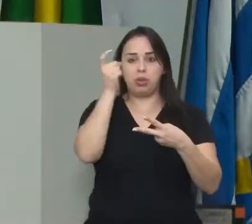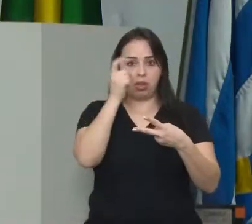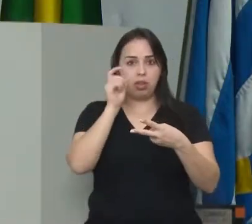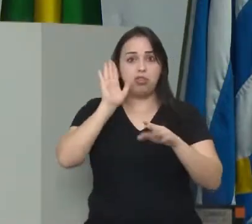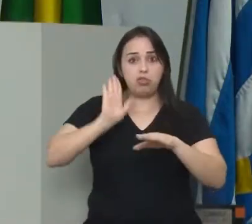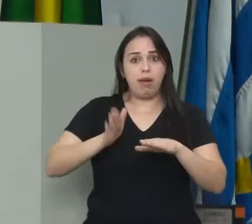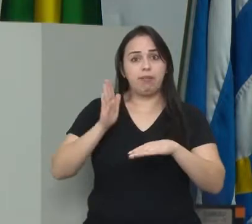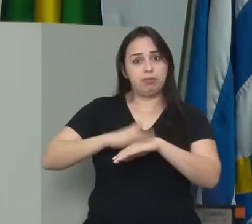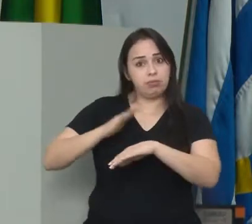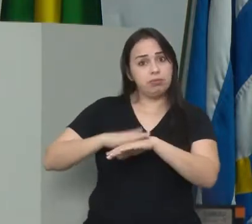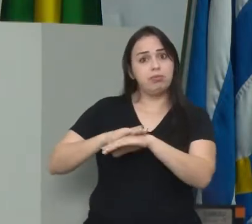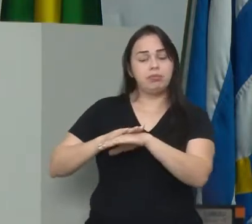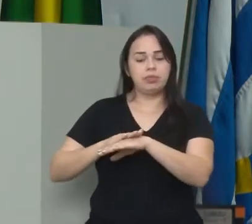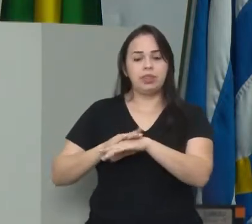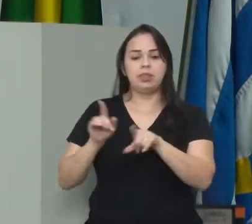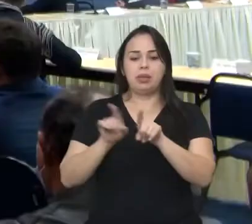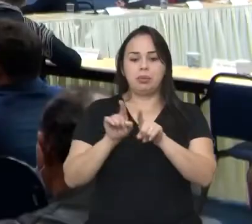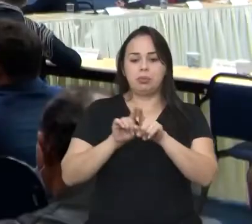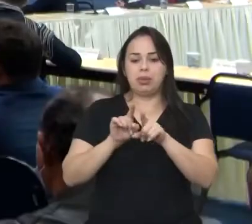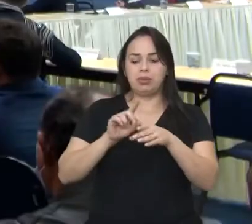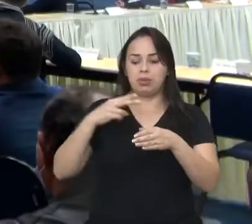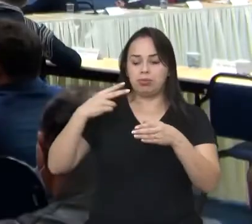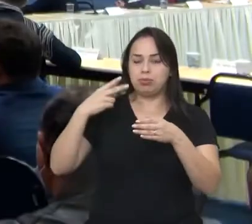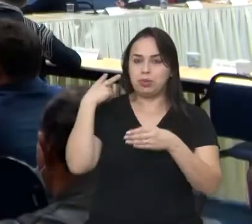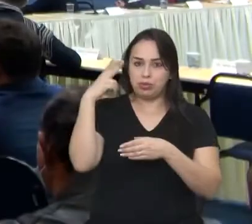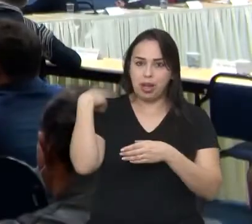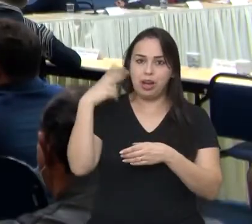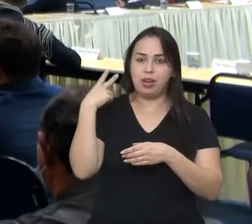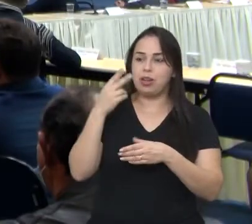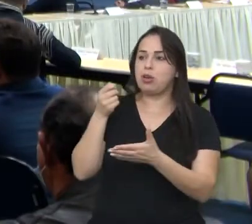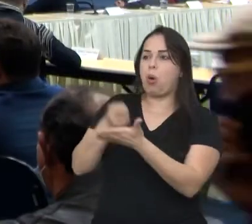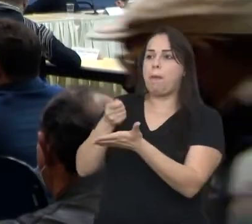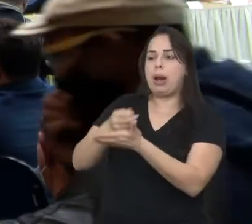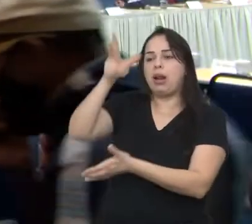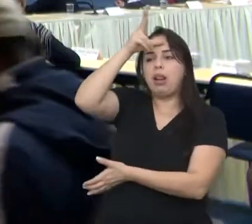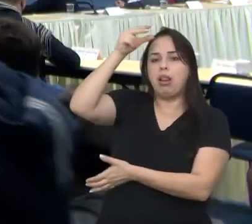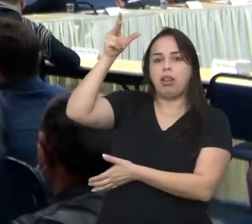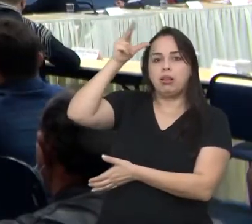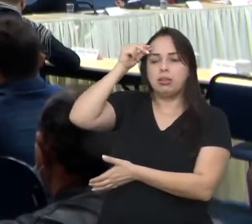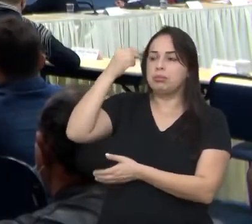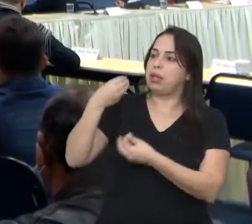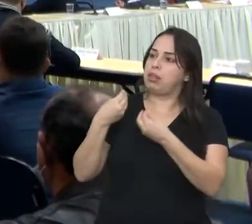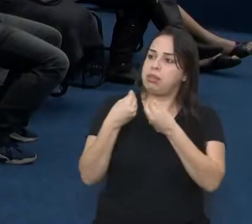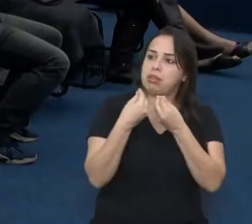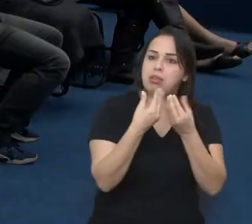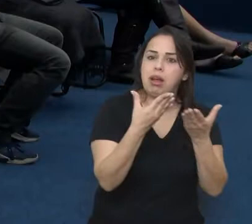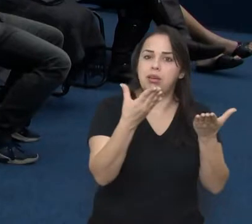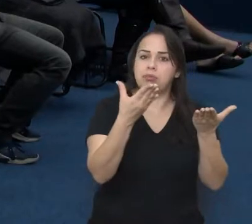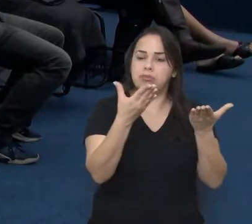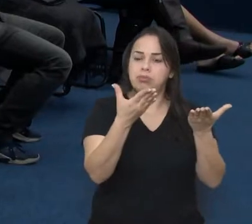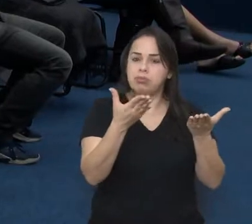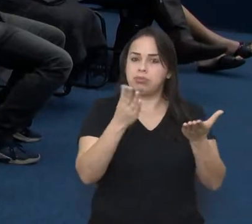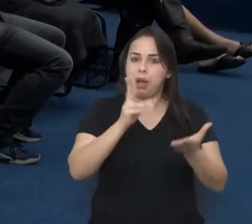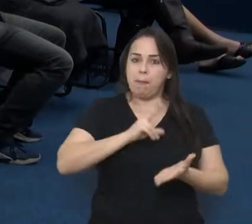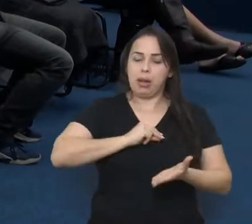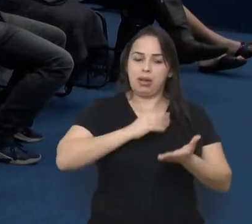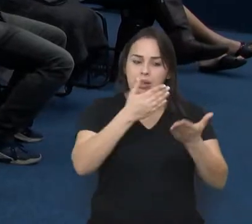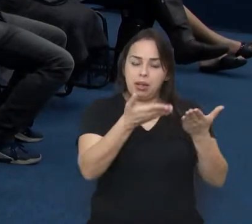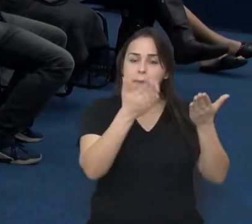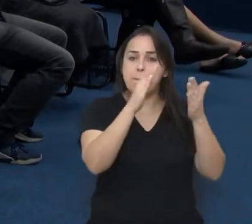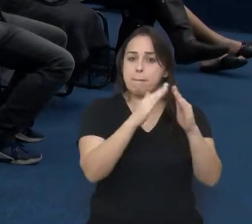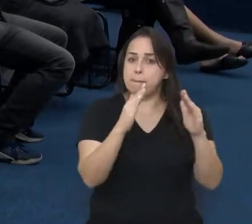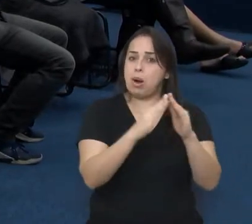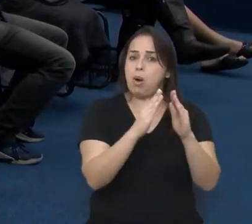para debater o assunto já foram realizadas e os vereadores membros têm cobrado ações do poder público para garantir a dignidade